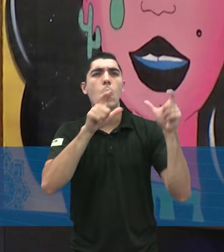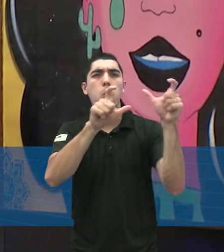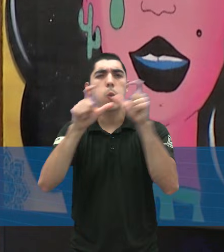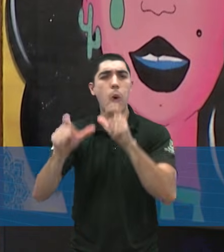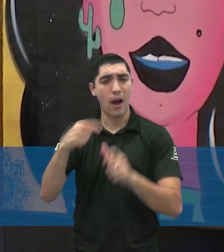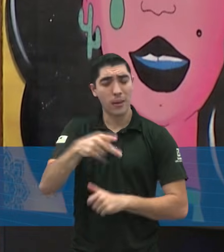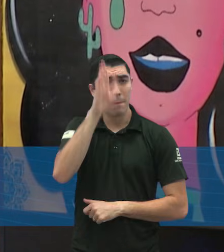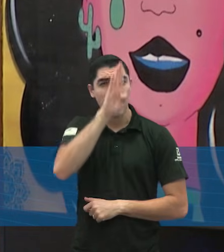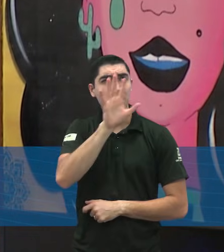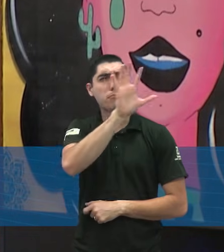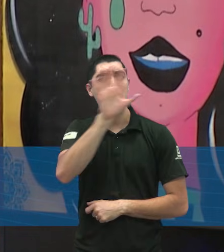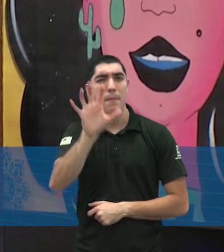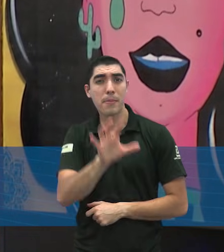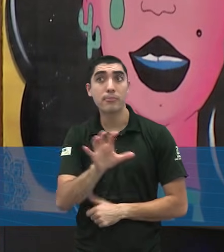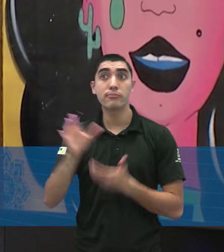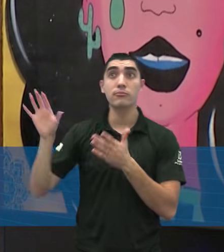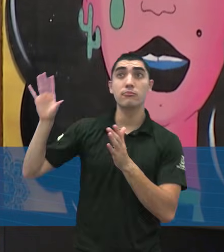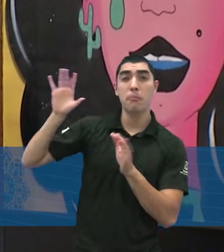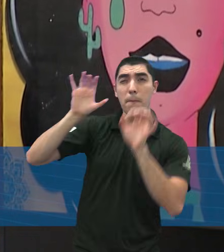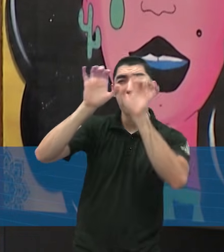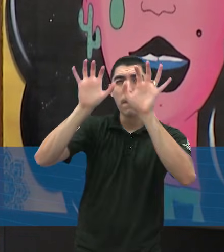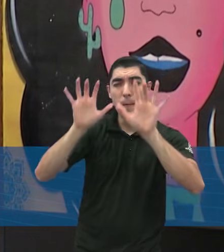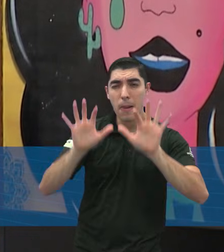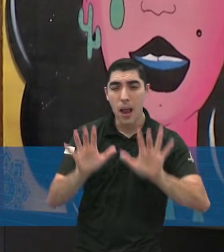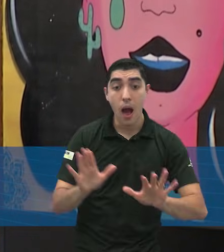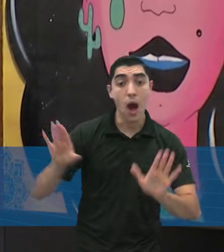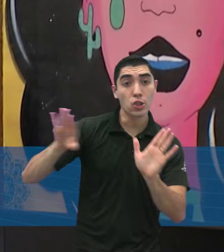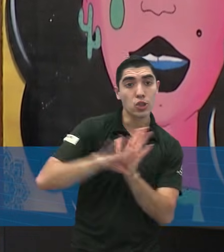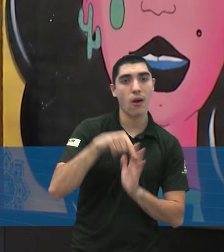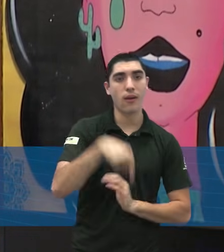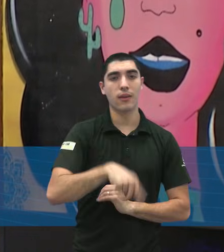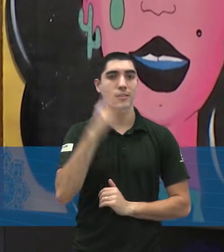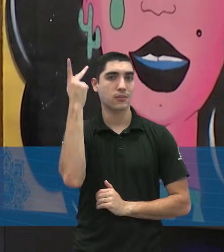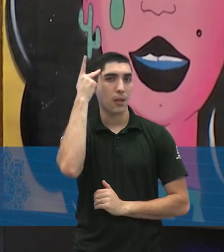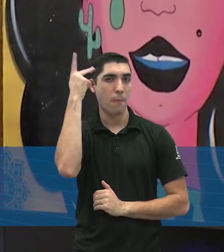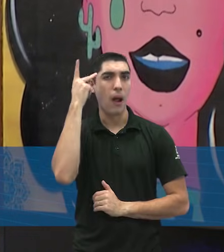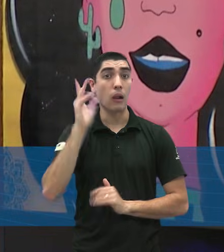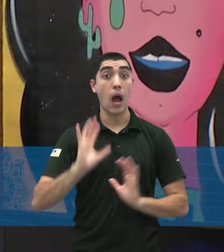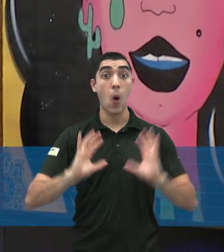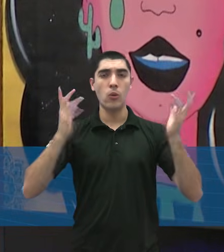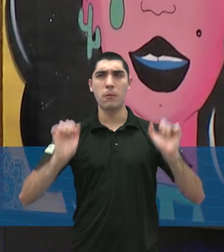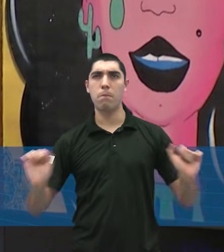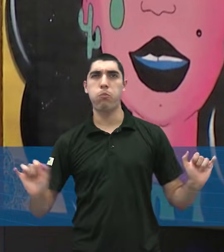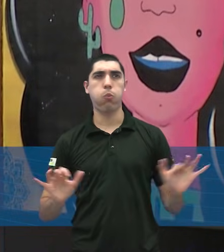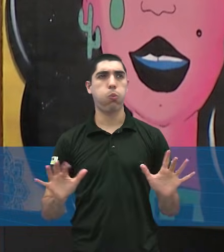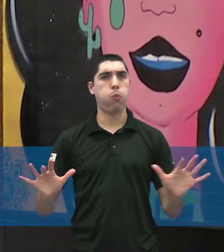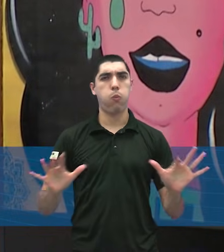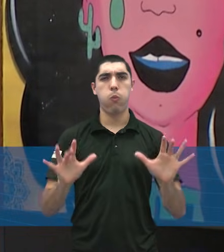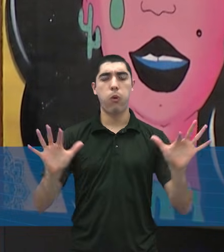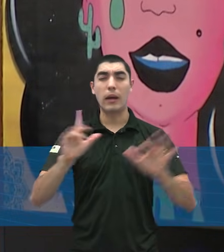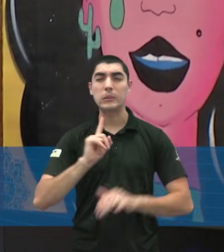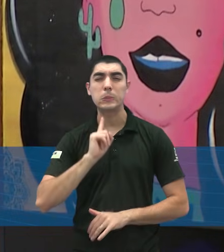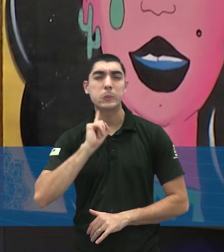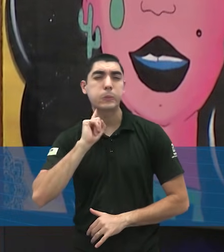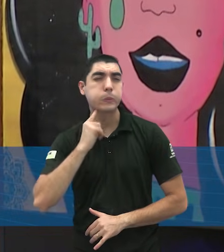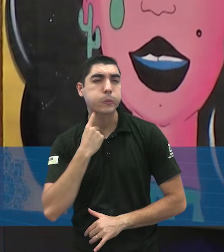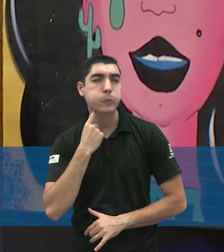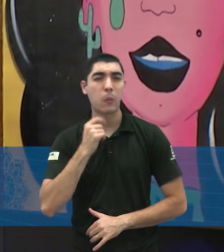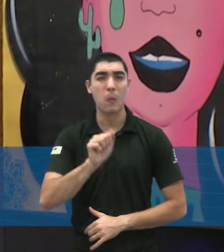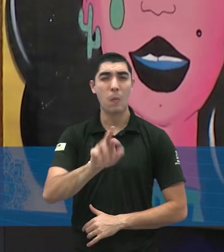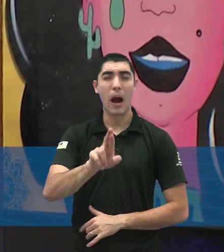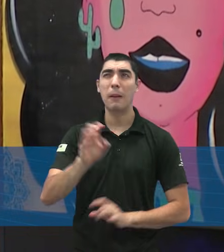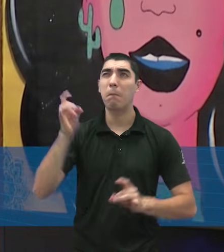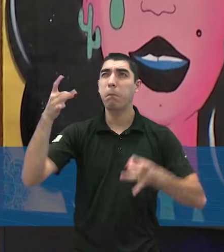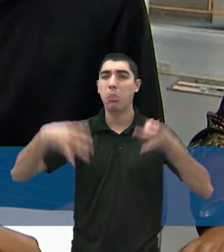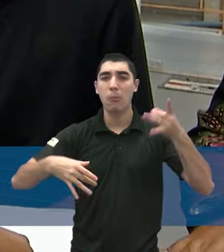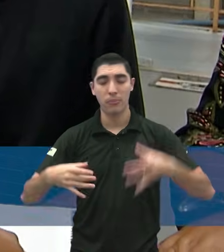regiões, e que veio aqui para São Paulo com aquela cortina de fumaça, né, que acabou poluindo muito o ar aqui